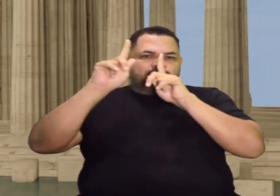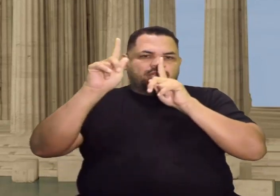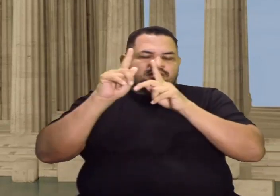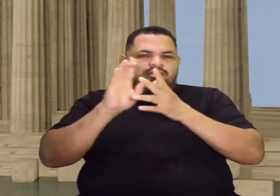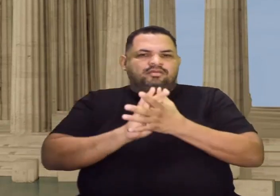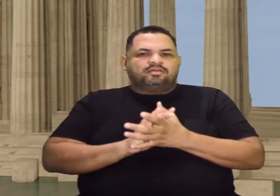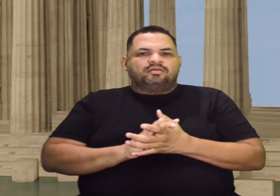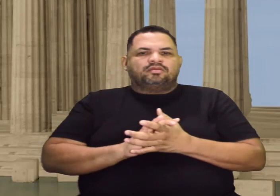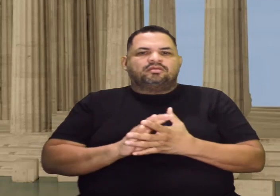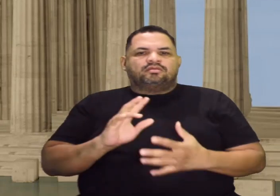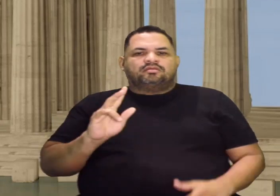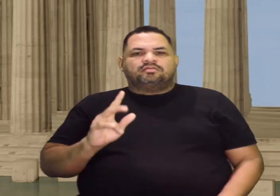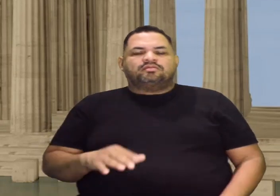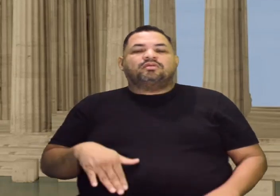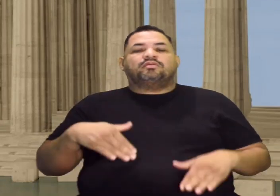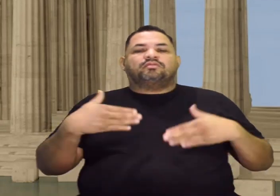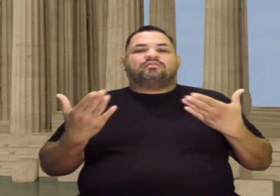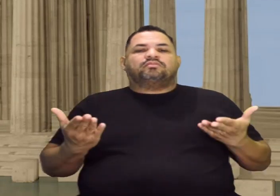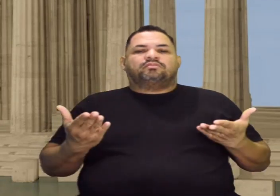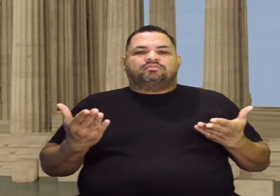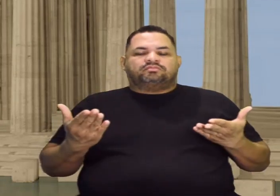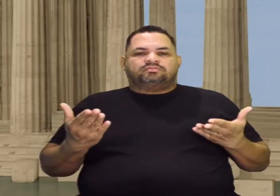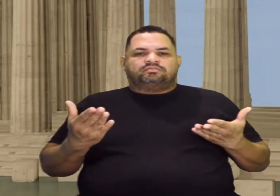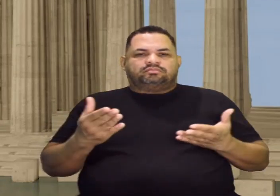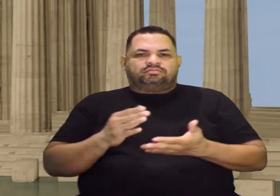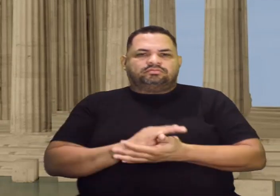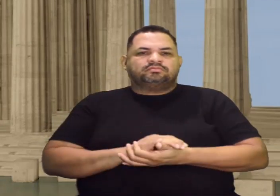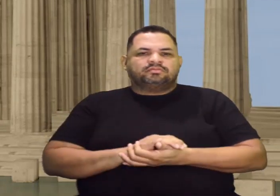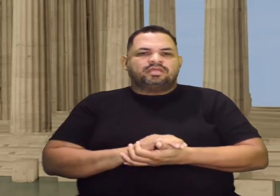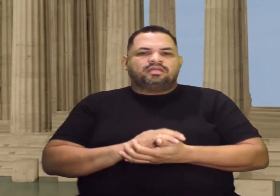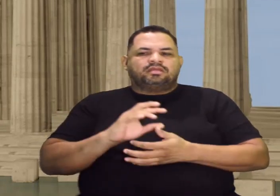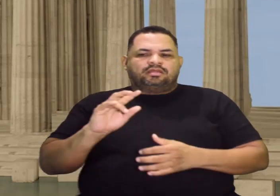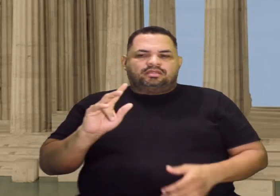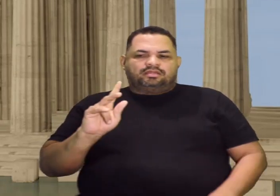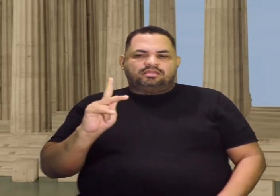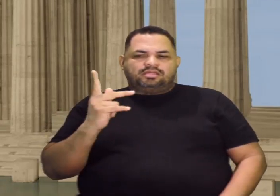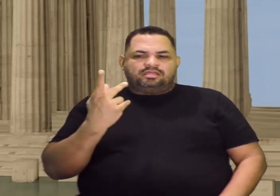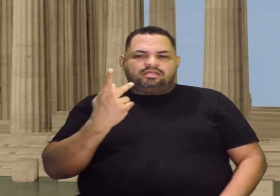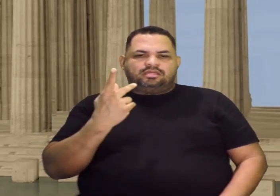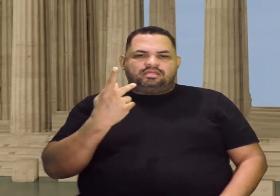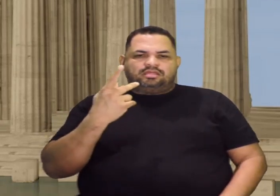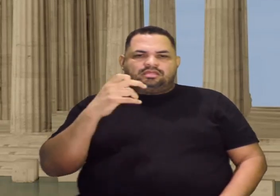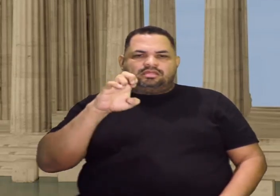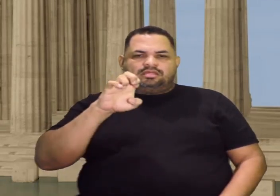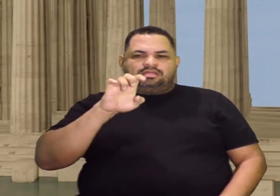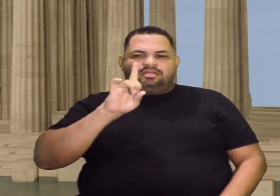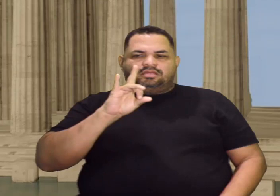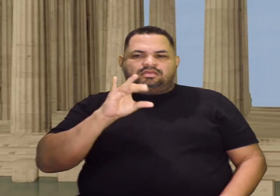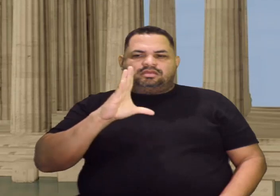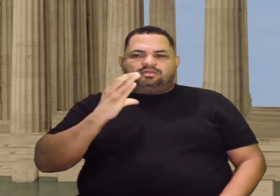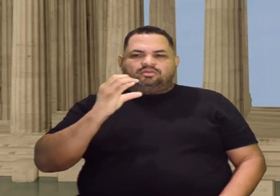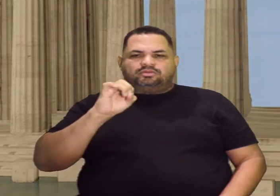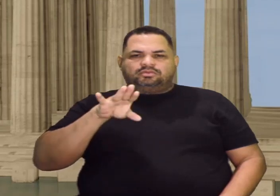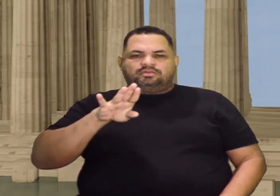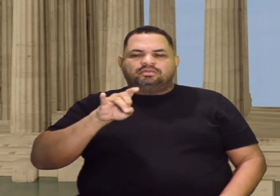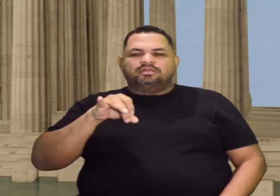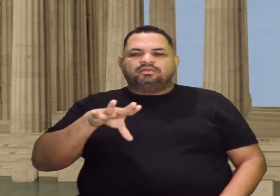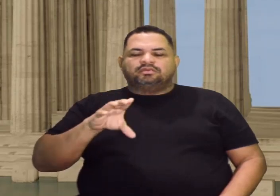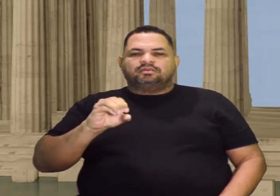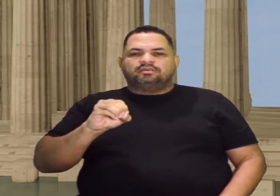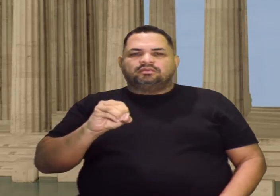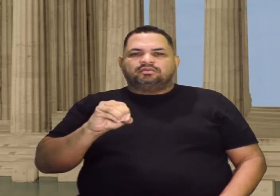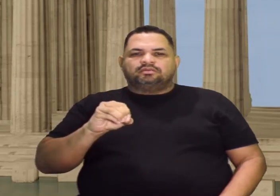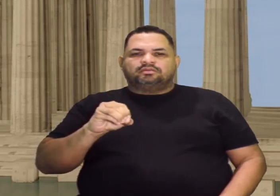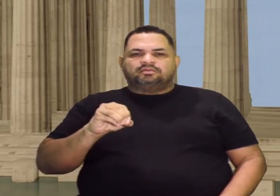nós. Qual? Isso mesmo, o heliocentrismo, né? O eucentrismo aqui, ó.